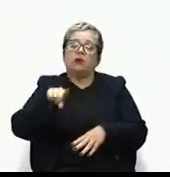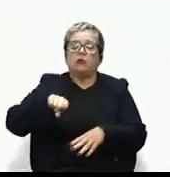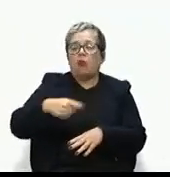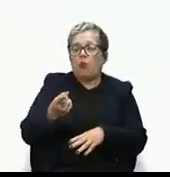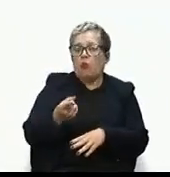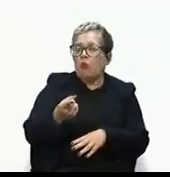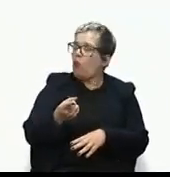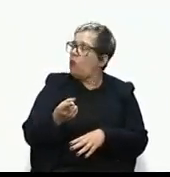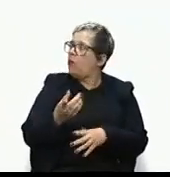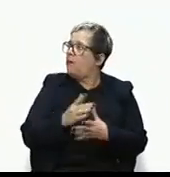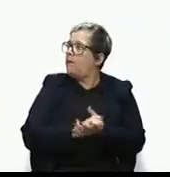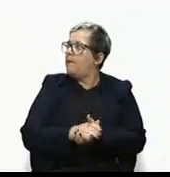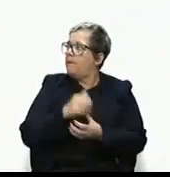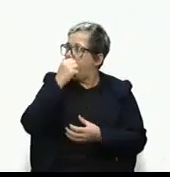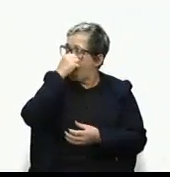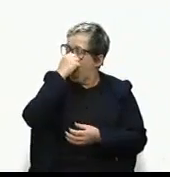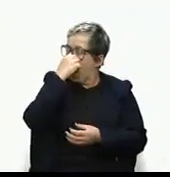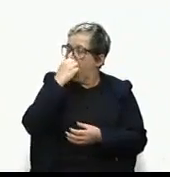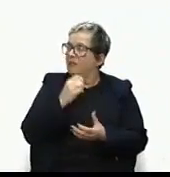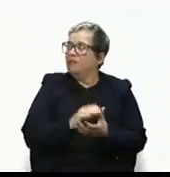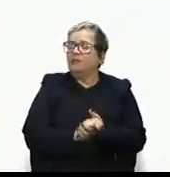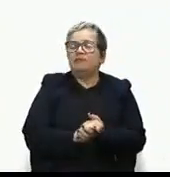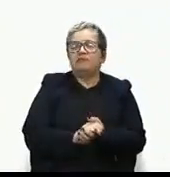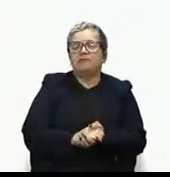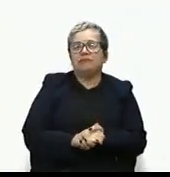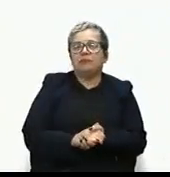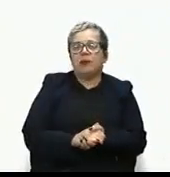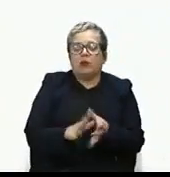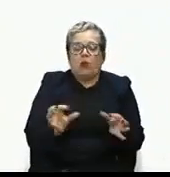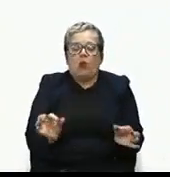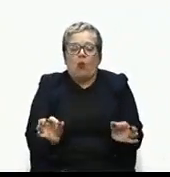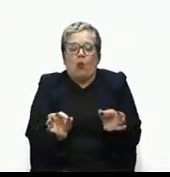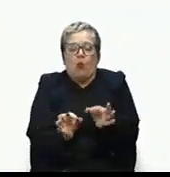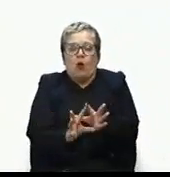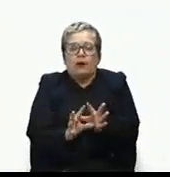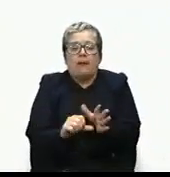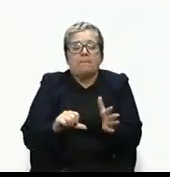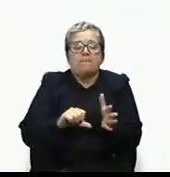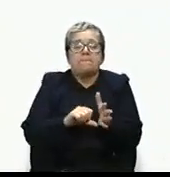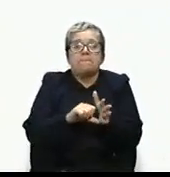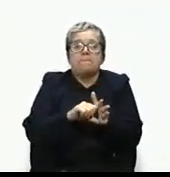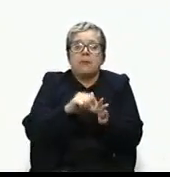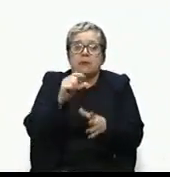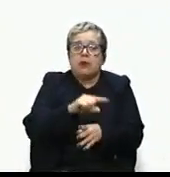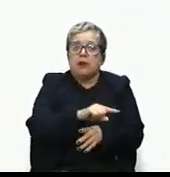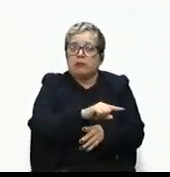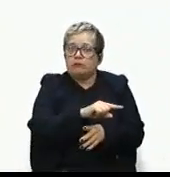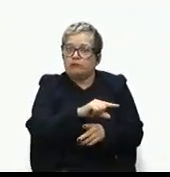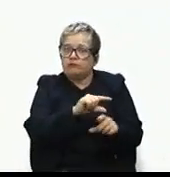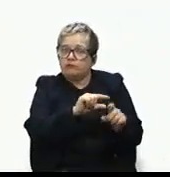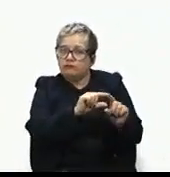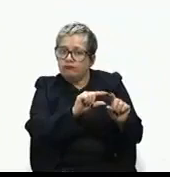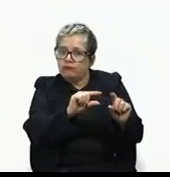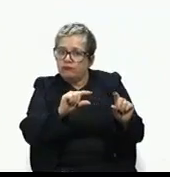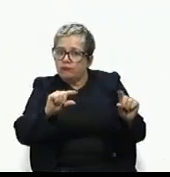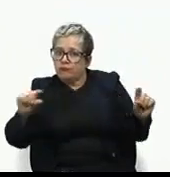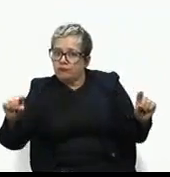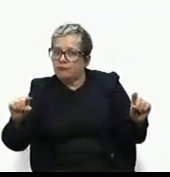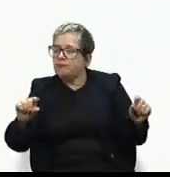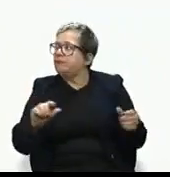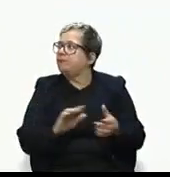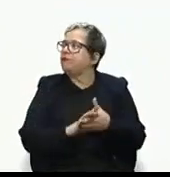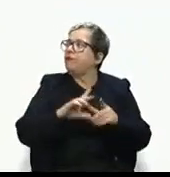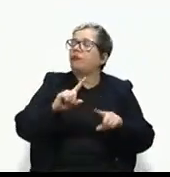mil, e isso completa a primeira linha, A1, A12,